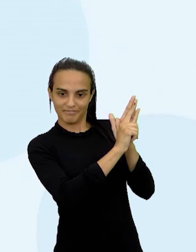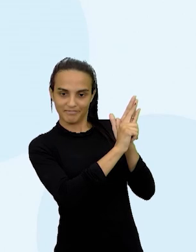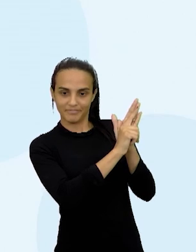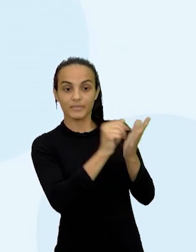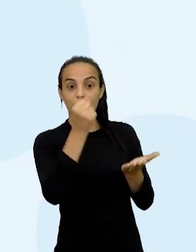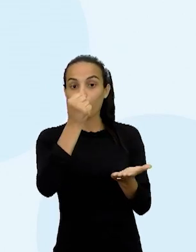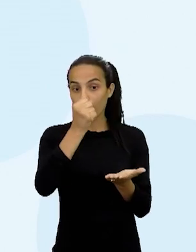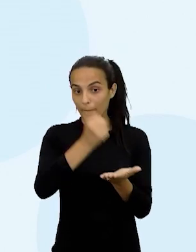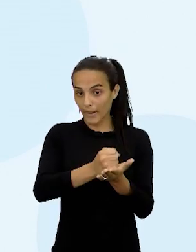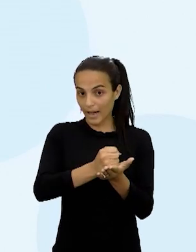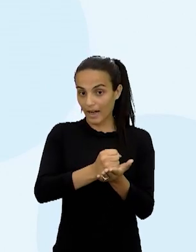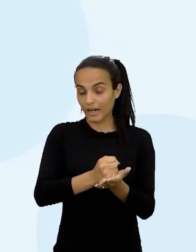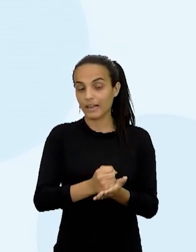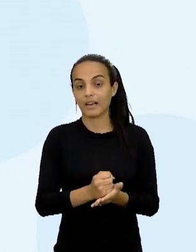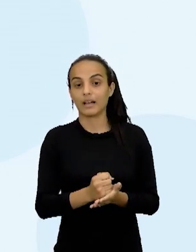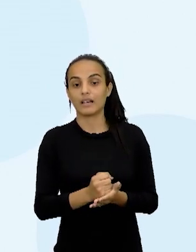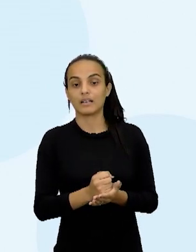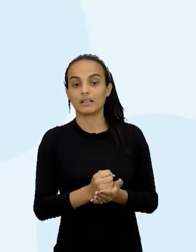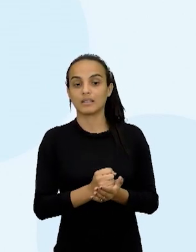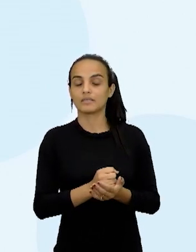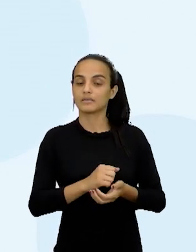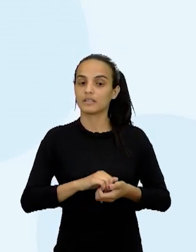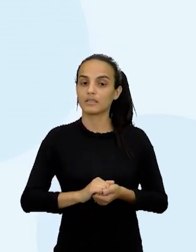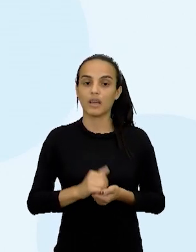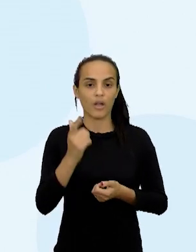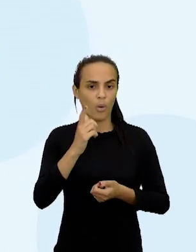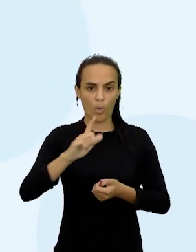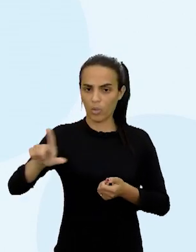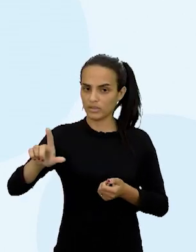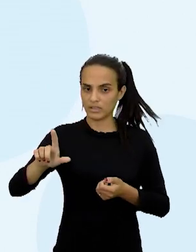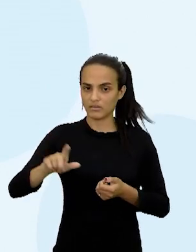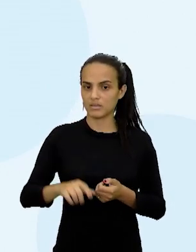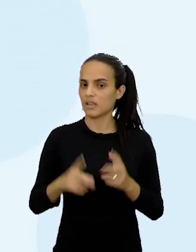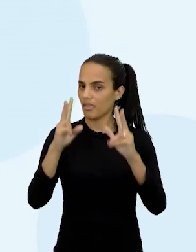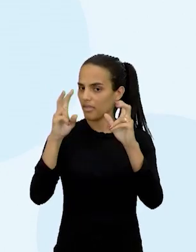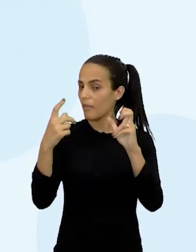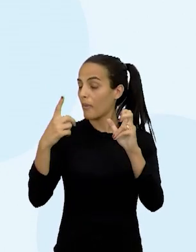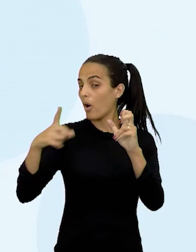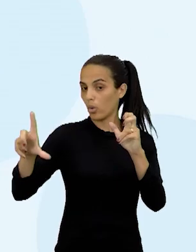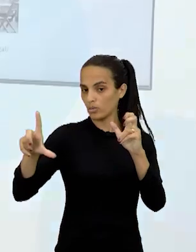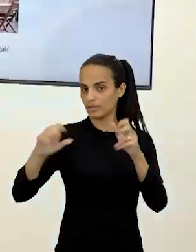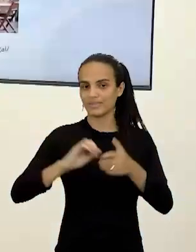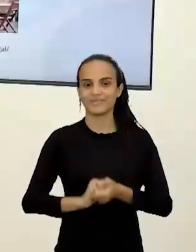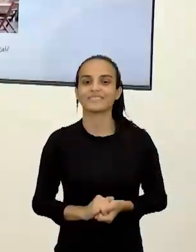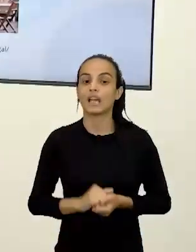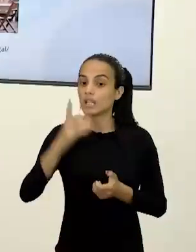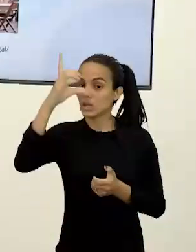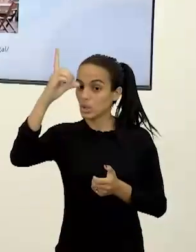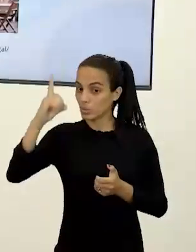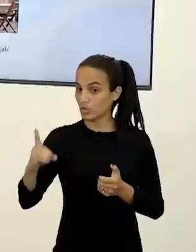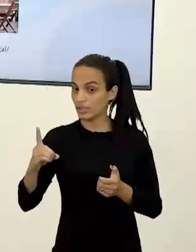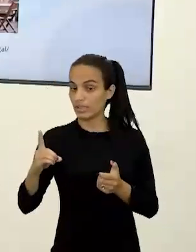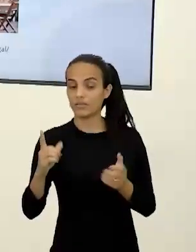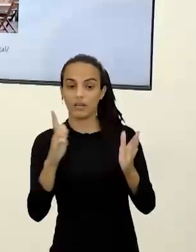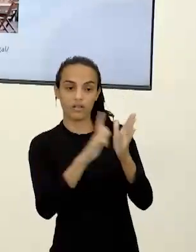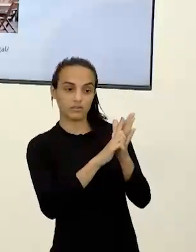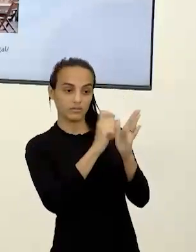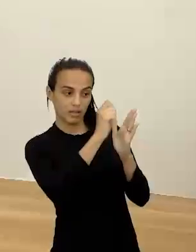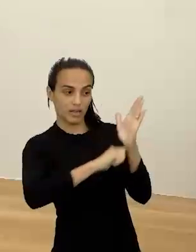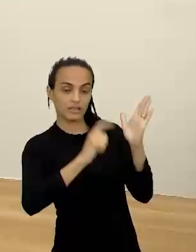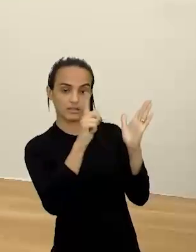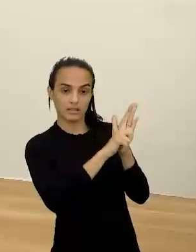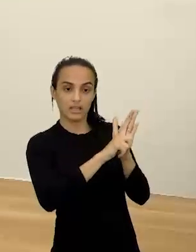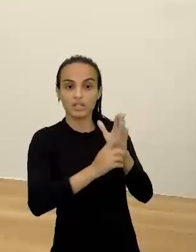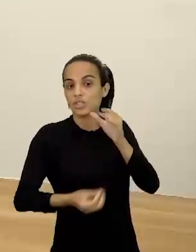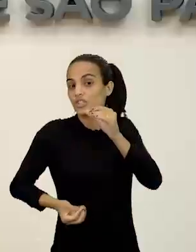marca, logo, de empresa, é outra coisa. Direitos autorais é sobre coisas que a gente produz durante a vida.